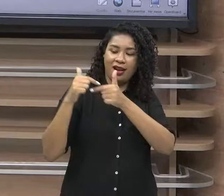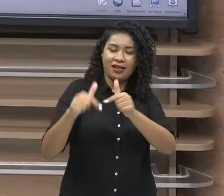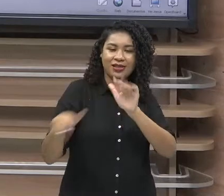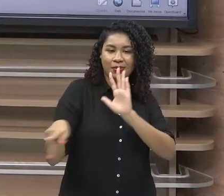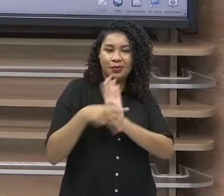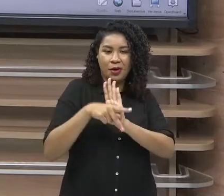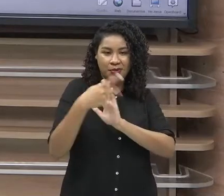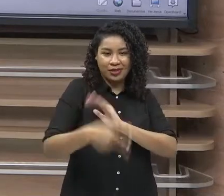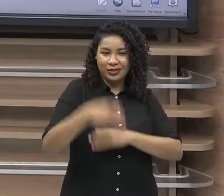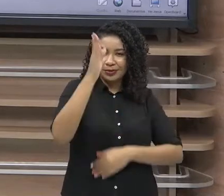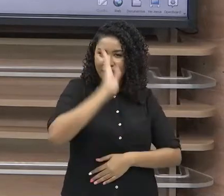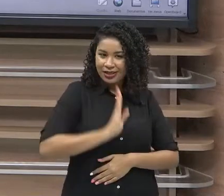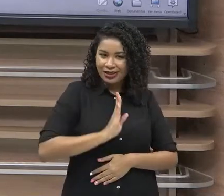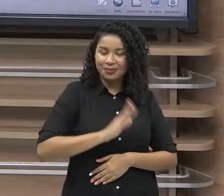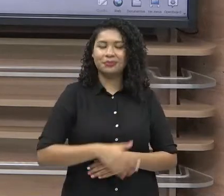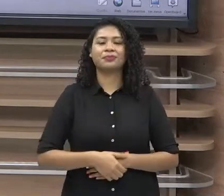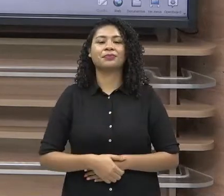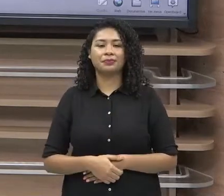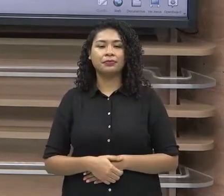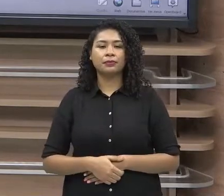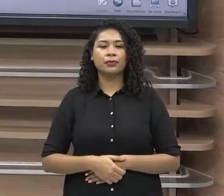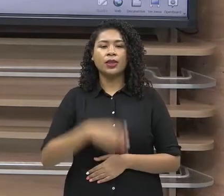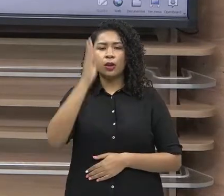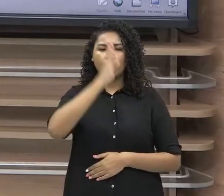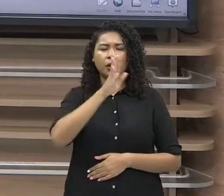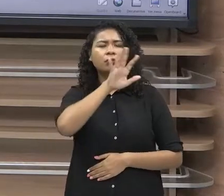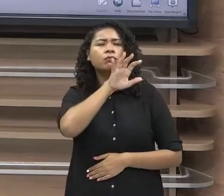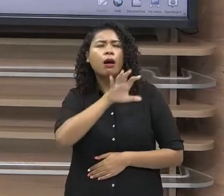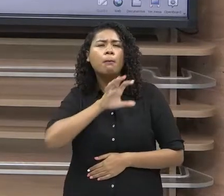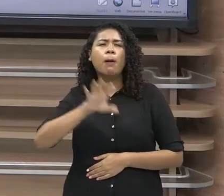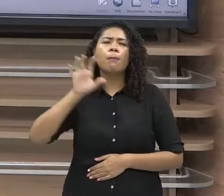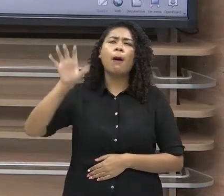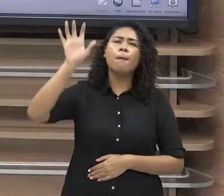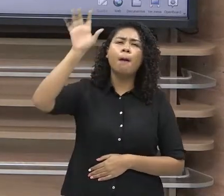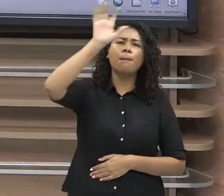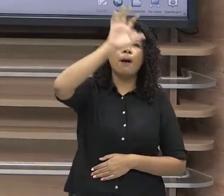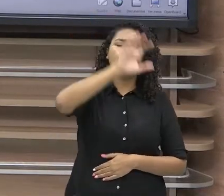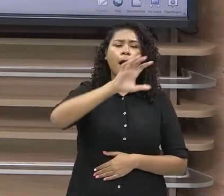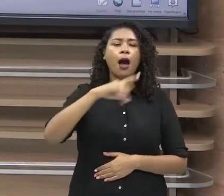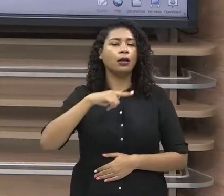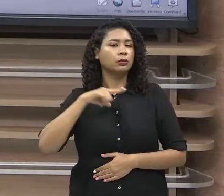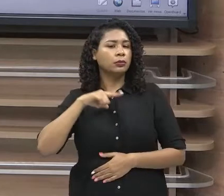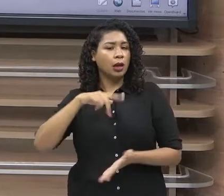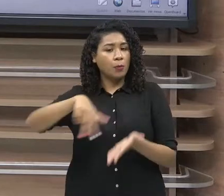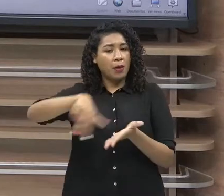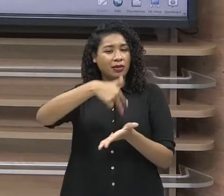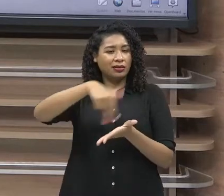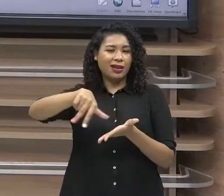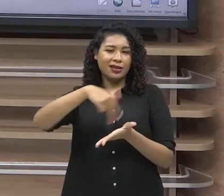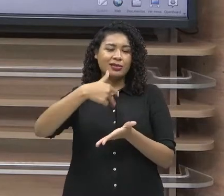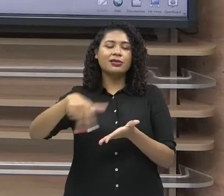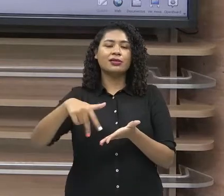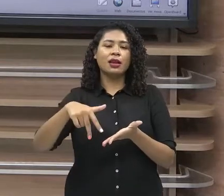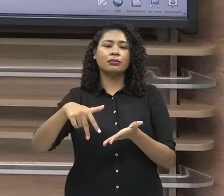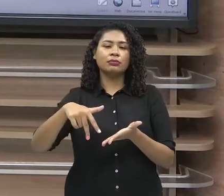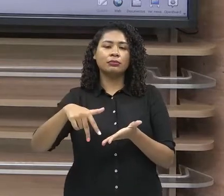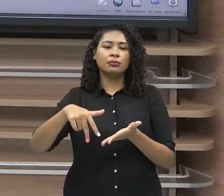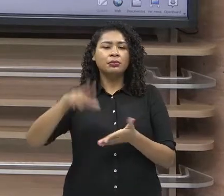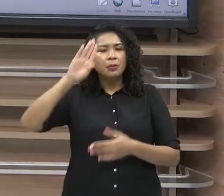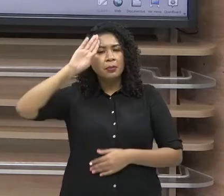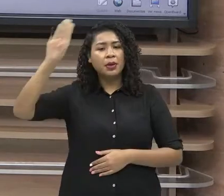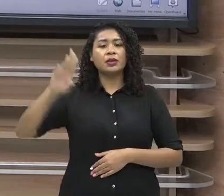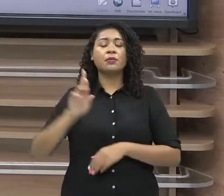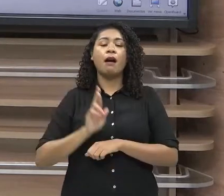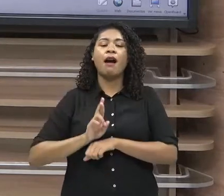formou. Em cada estado do Brasil existe uma dança folclórica que representa aquele estado.